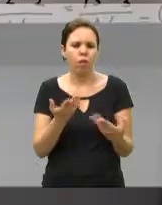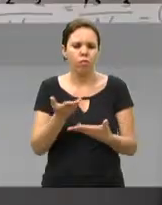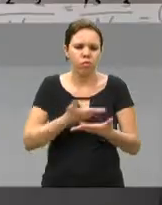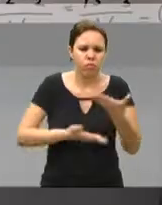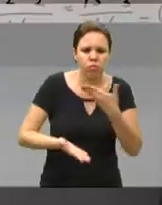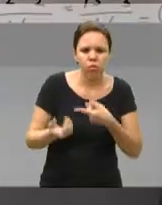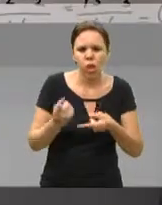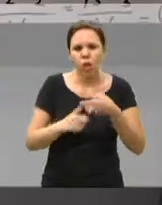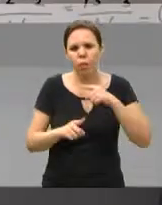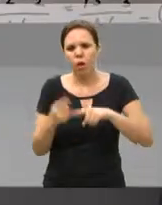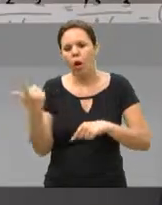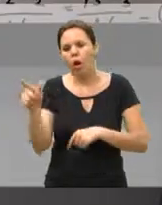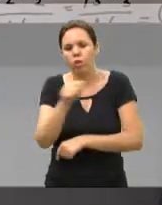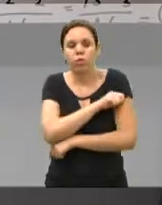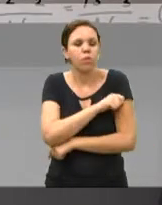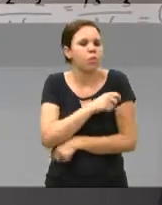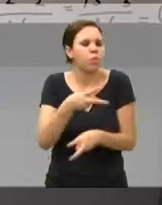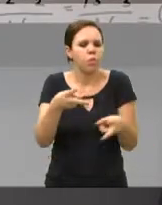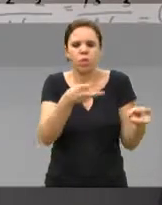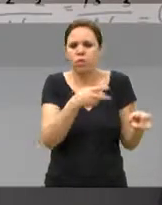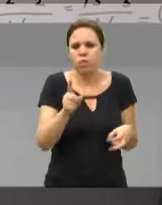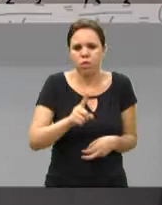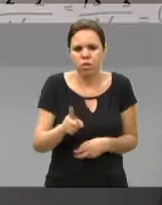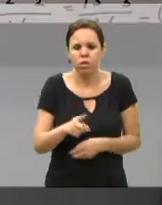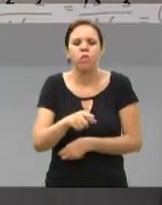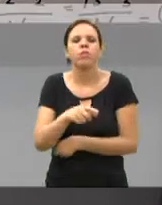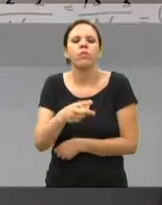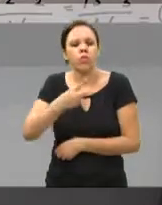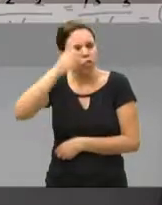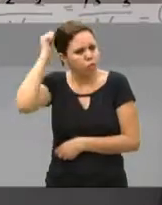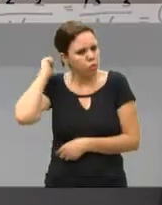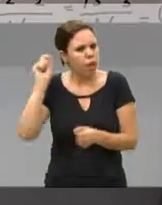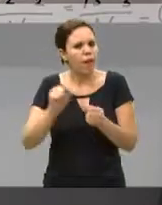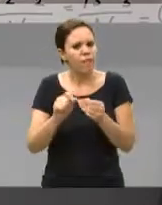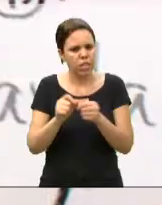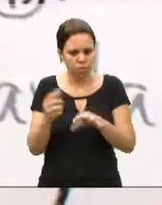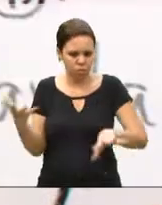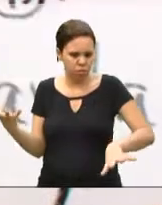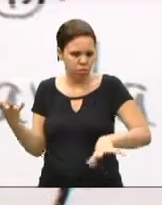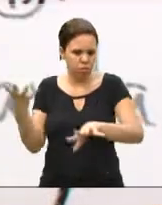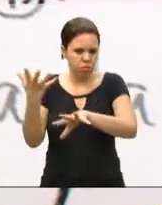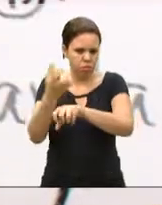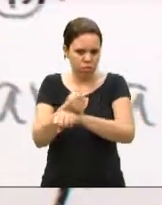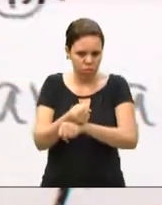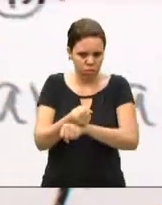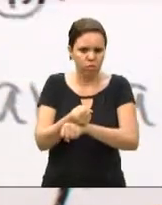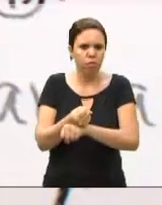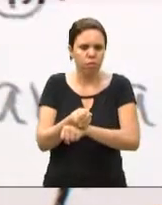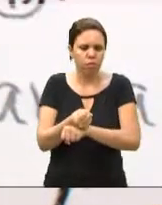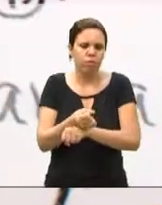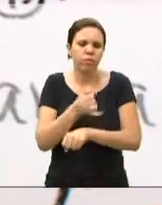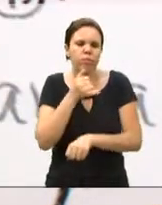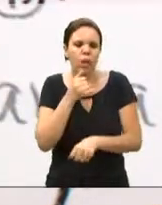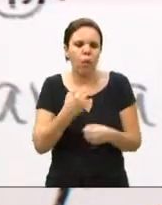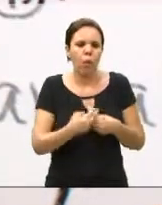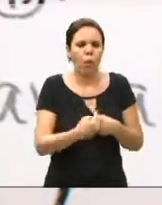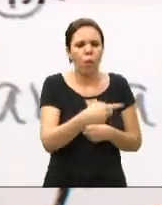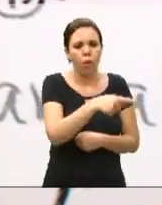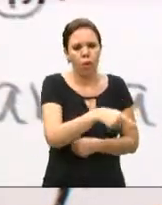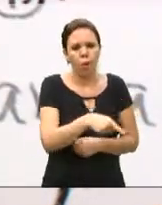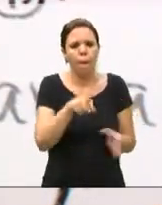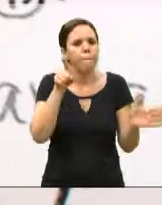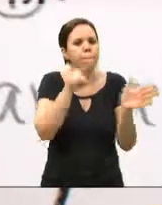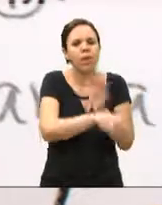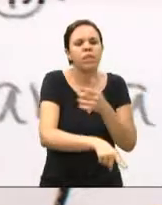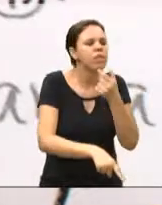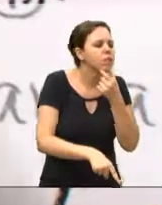né? Sim, né? Hoje em dia cada vez mais vestibular estão fazendo questões interdisciplinares, né? Então você pega, por exemplo, a Unicamp, ela pega uma